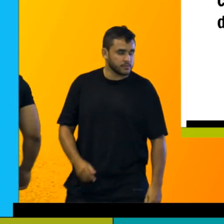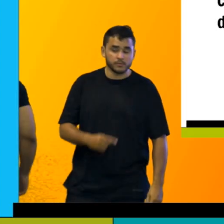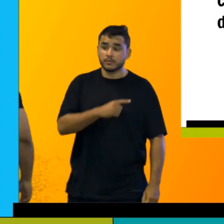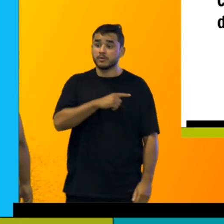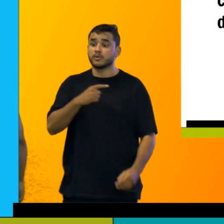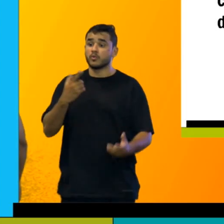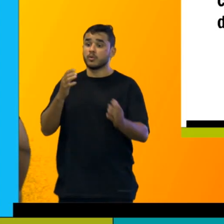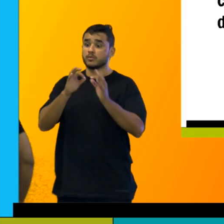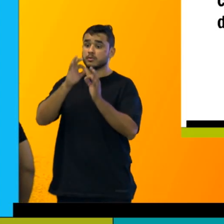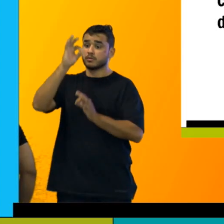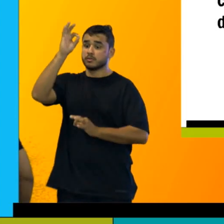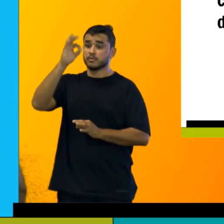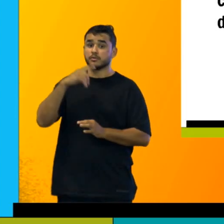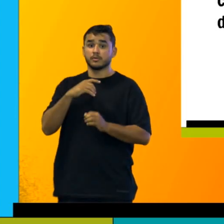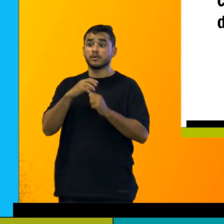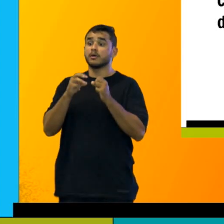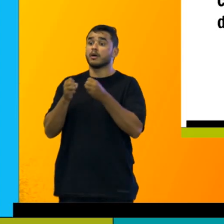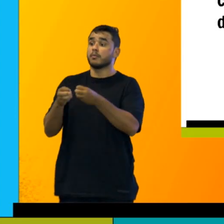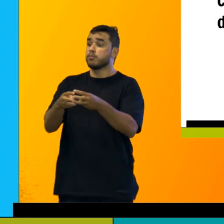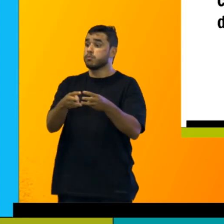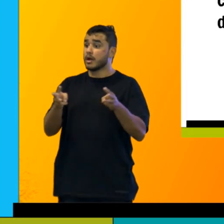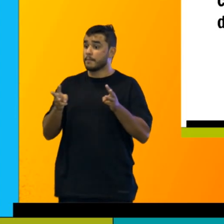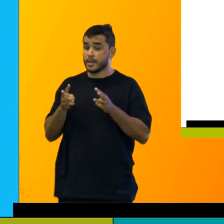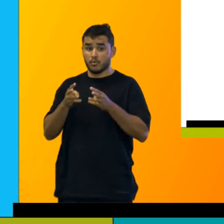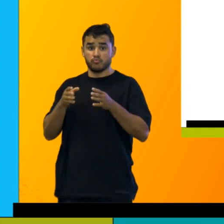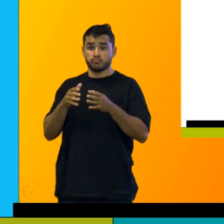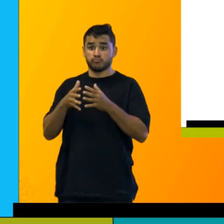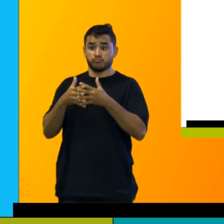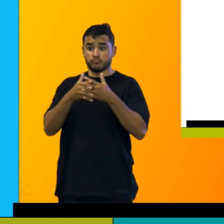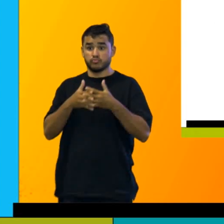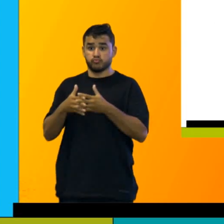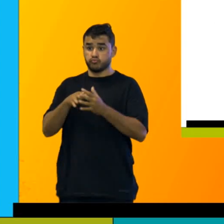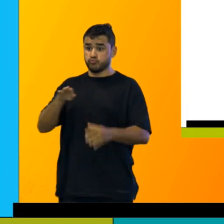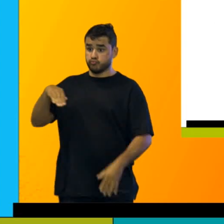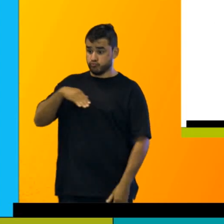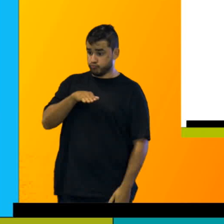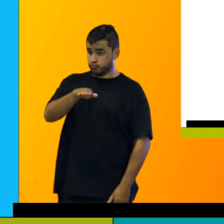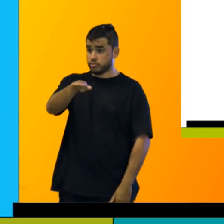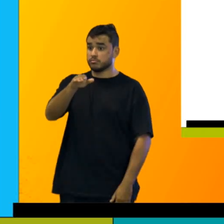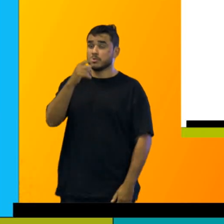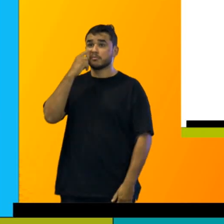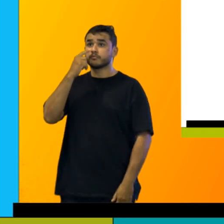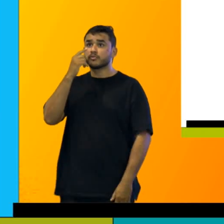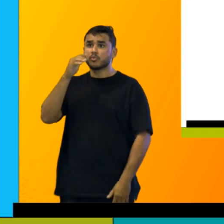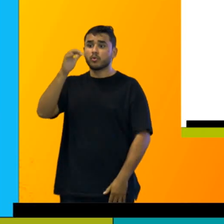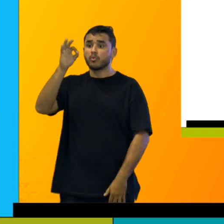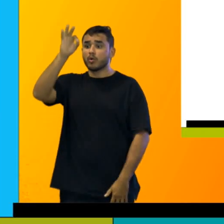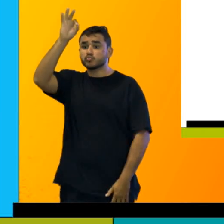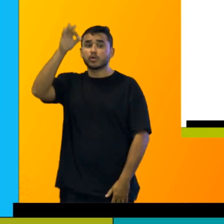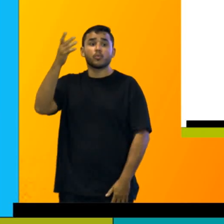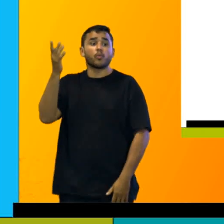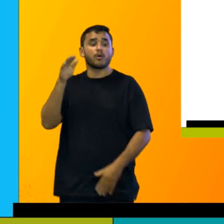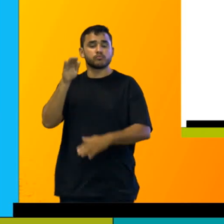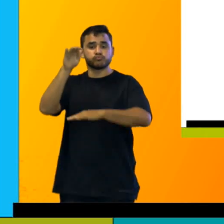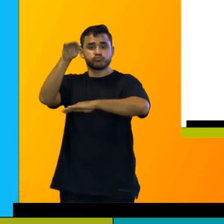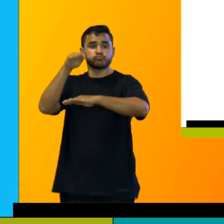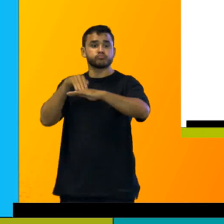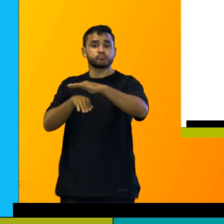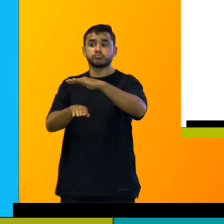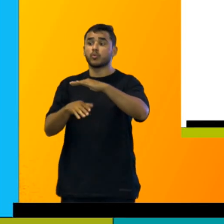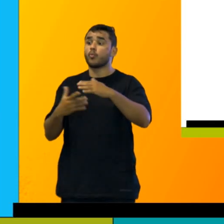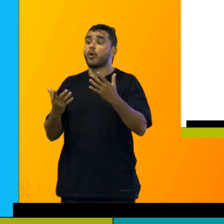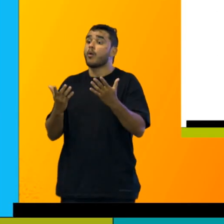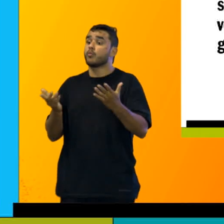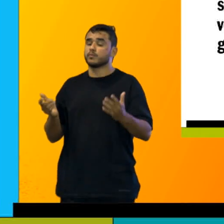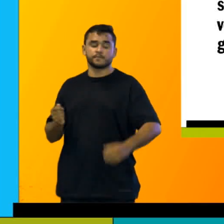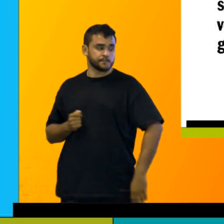viaduto em metro para que esse caminhão pudesse passar com segurança sobre o seu vão? Deixa eu ver se fala mais alguma coisa aí.